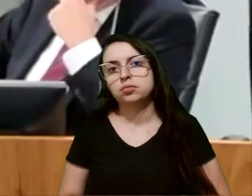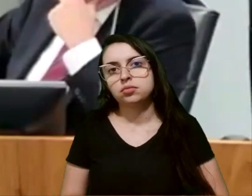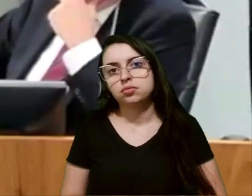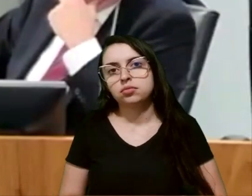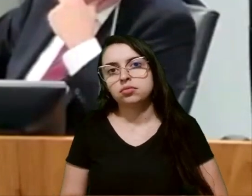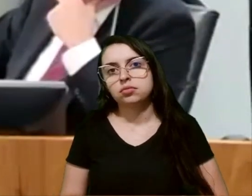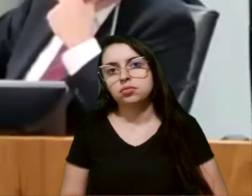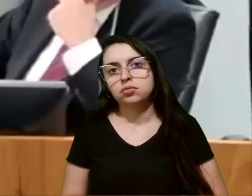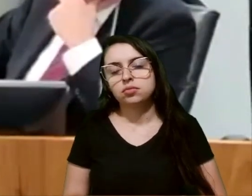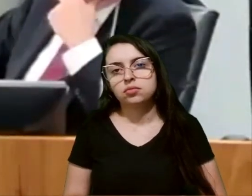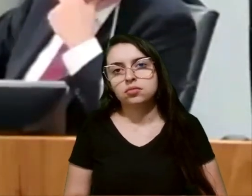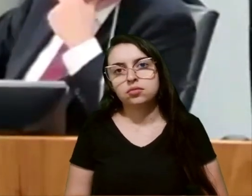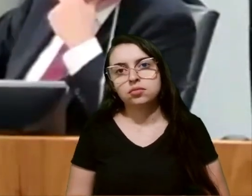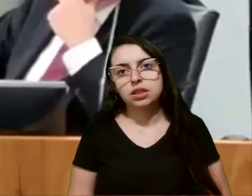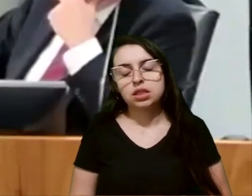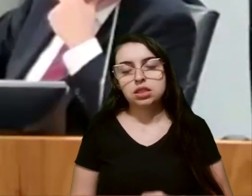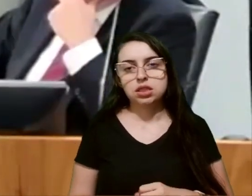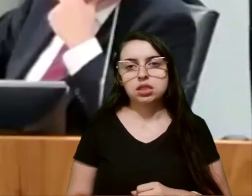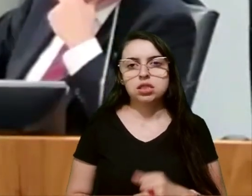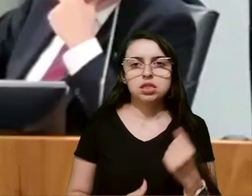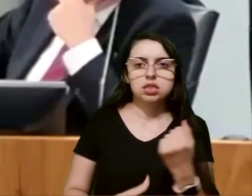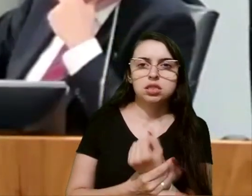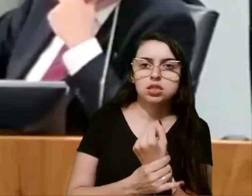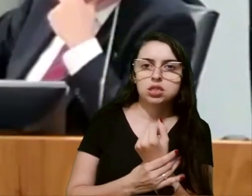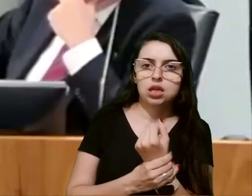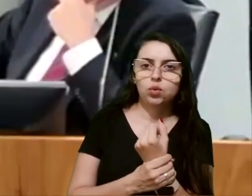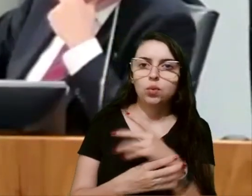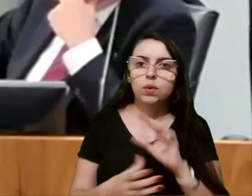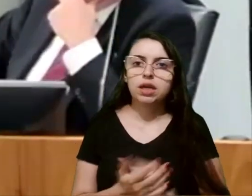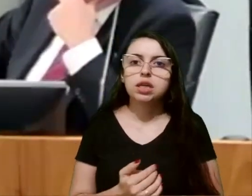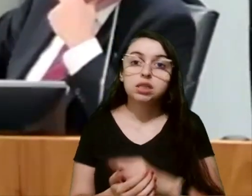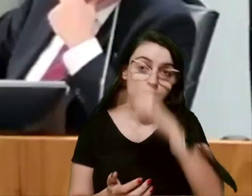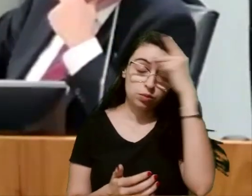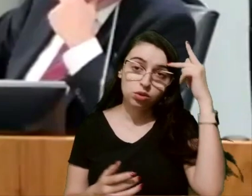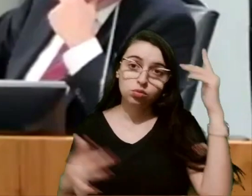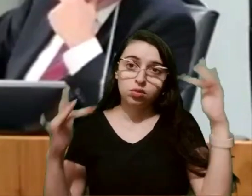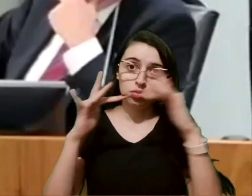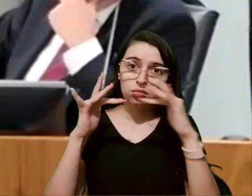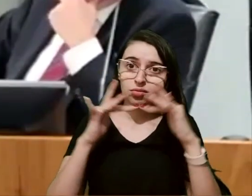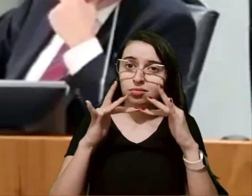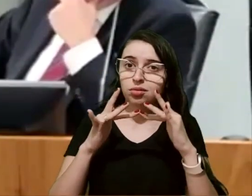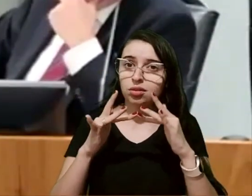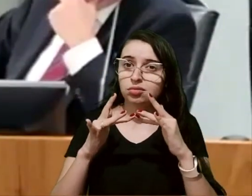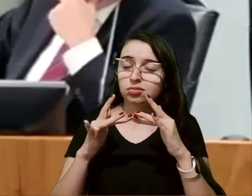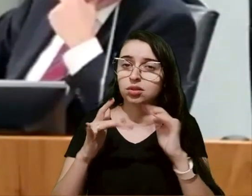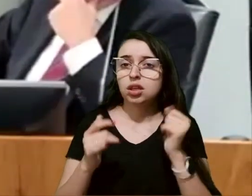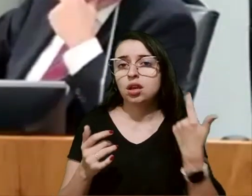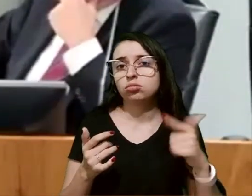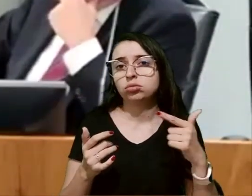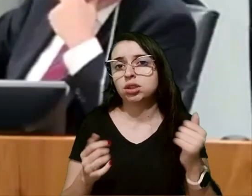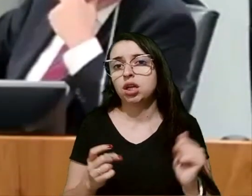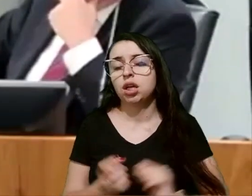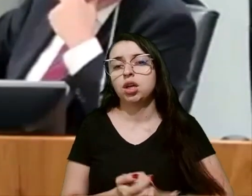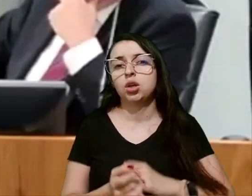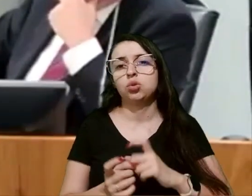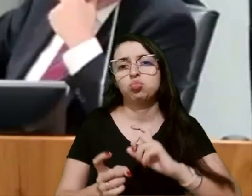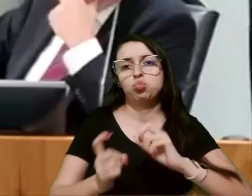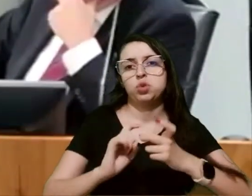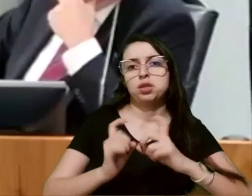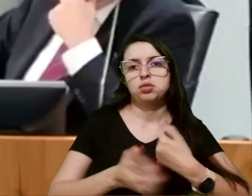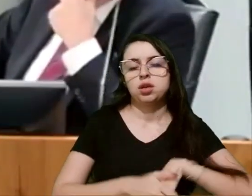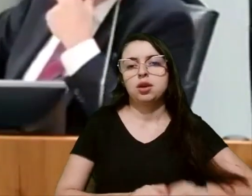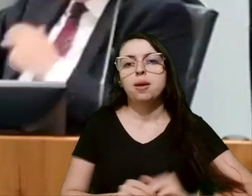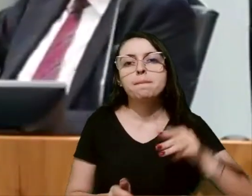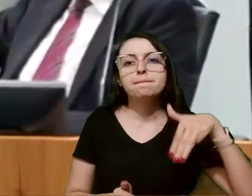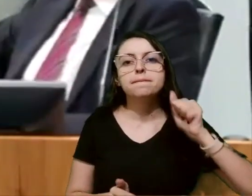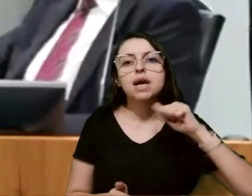poder, desde que essa insegurança decorra de uma interação humana direta, que não seja uma máquina, porque eu falo